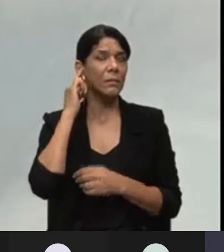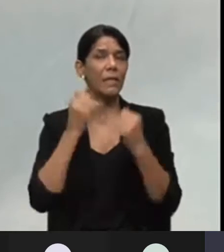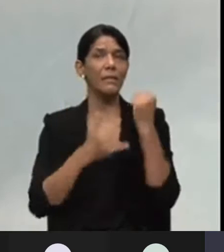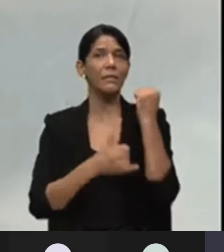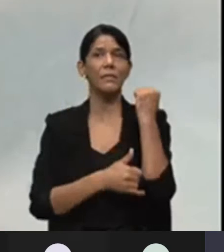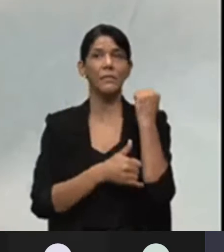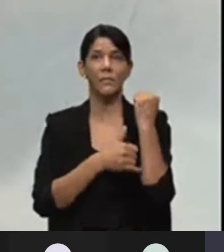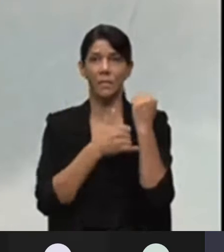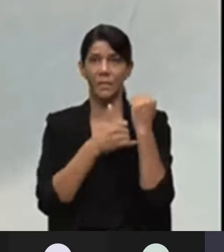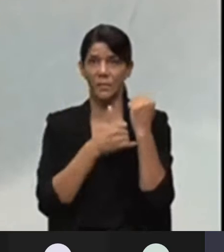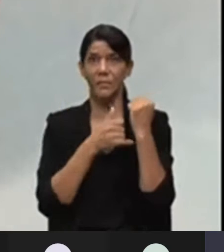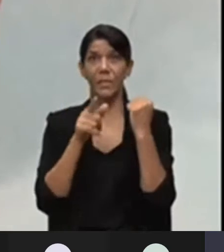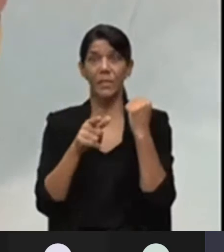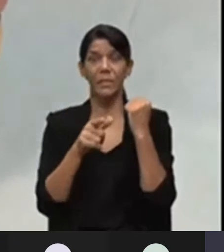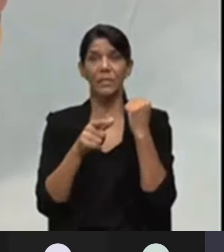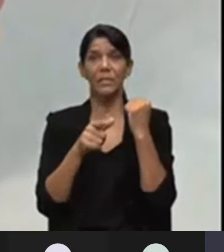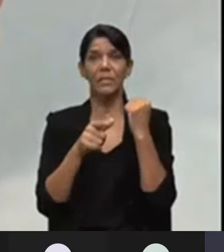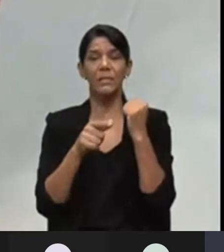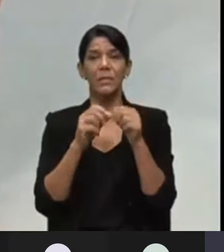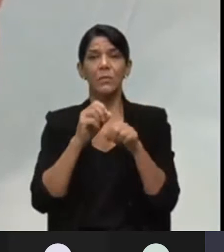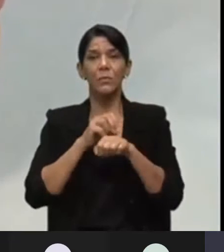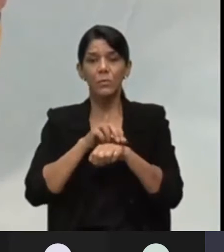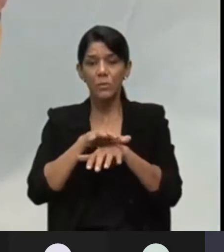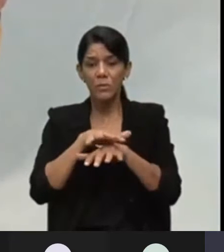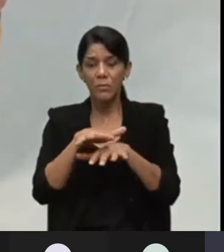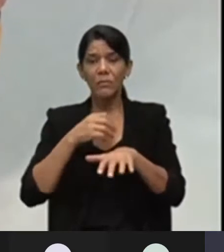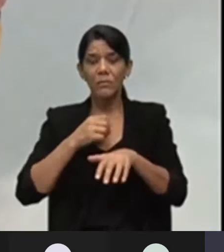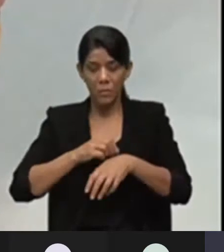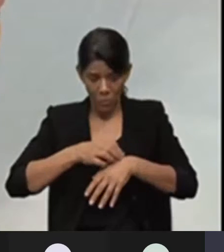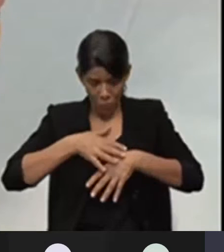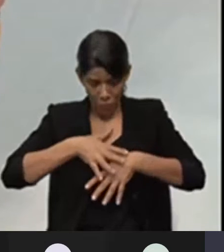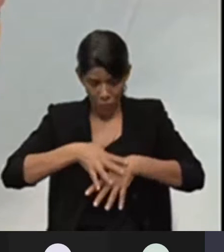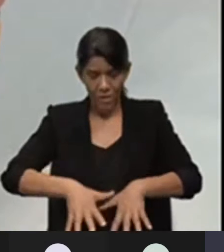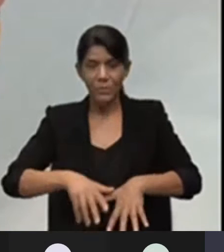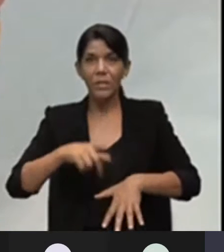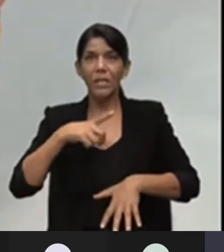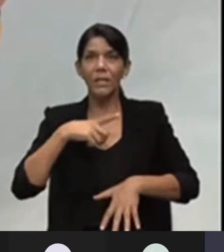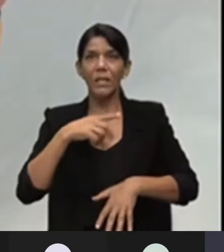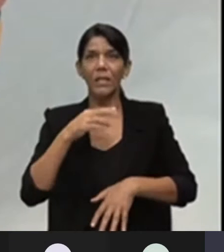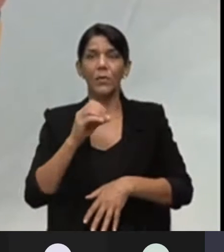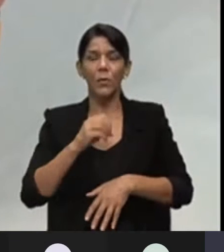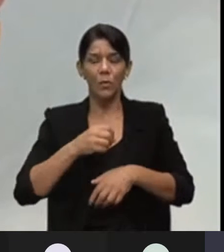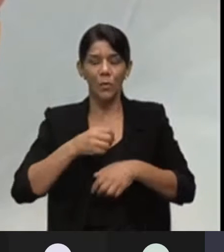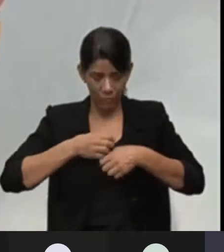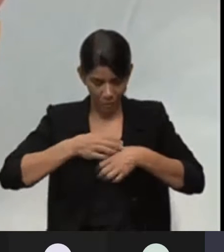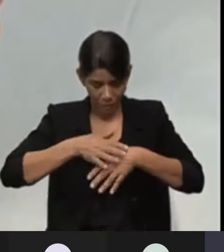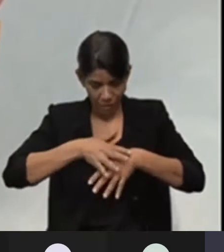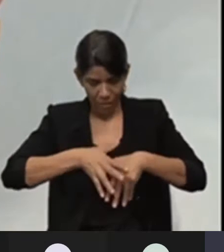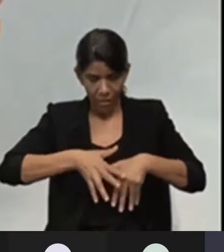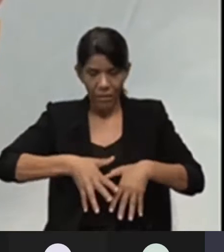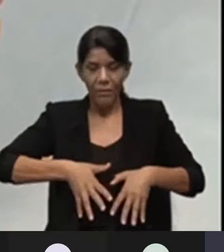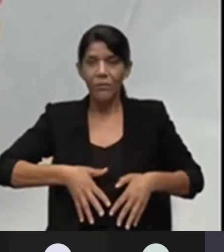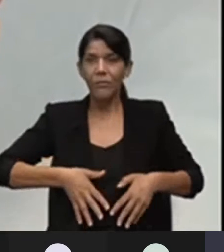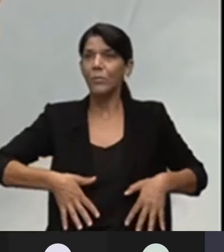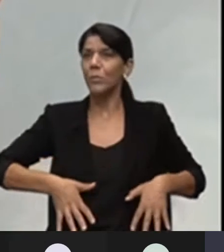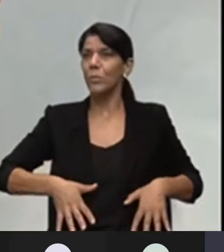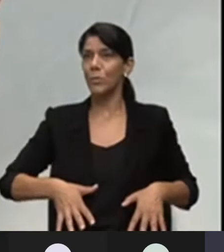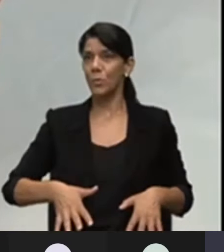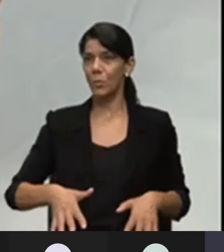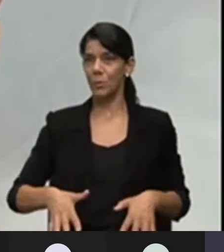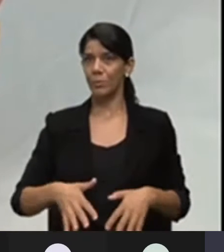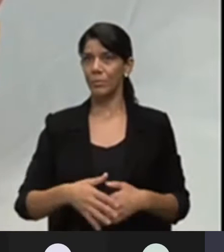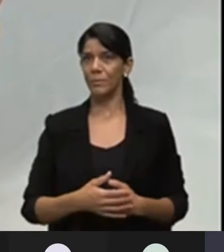pulmonares, tá? Então, esses são os grandes vasos que nós temos aí. Tronco pulmonar, que depois se subdivide aí em artéria